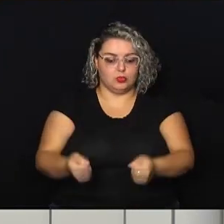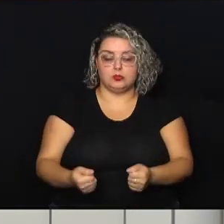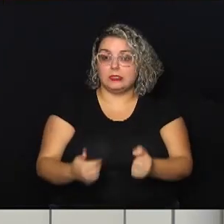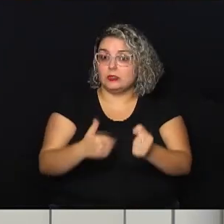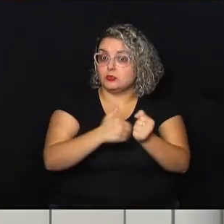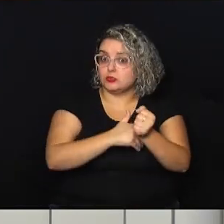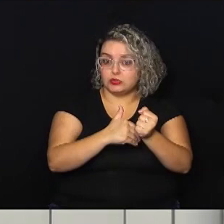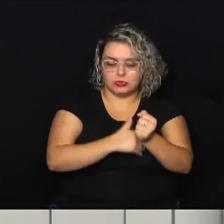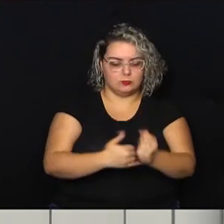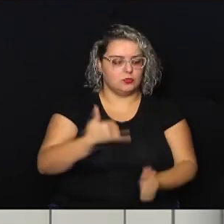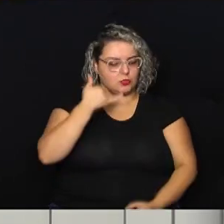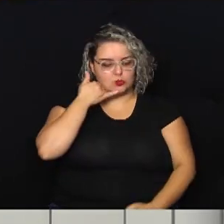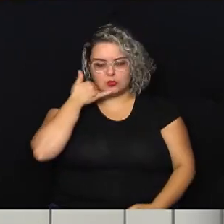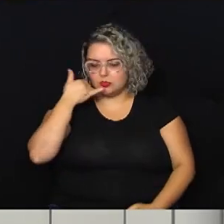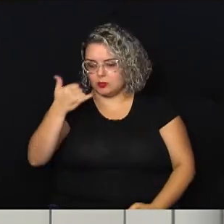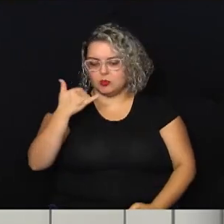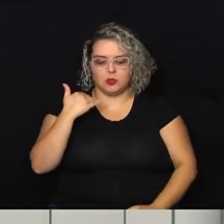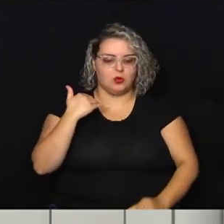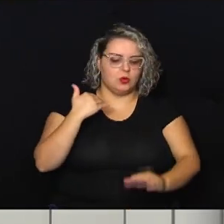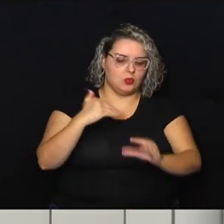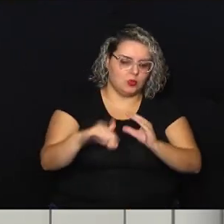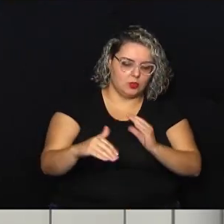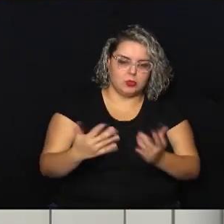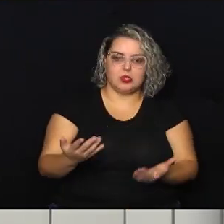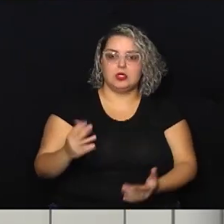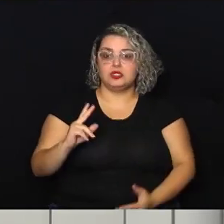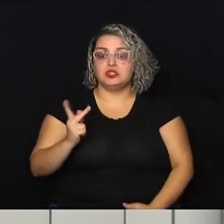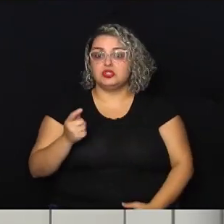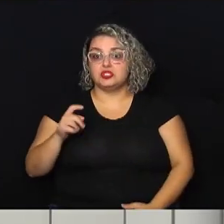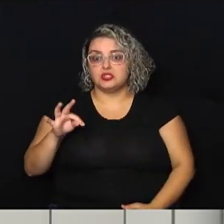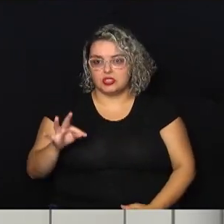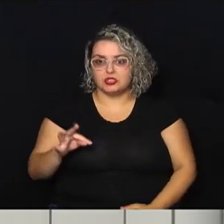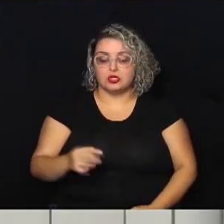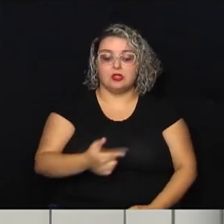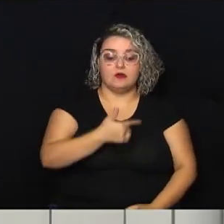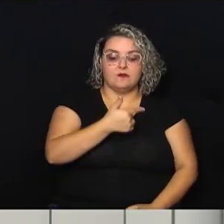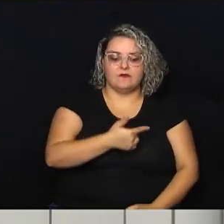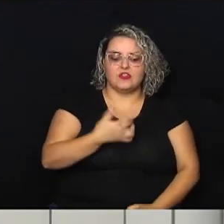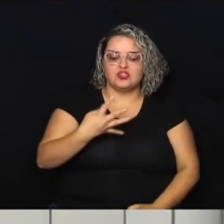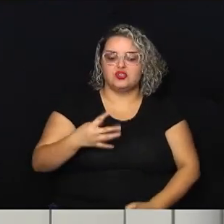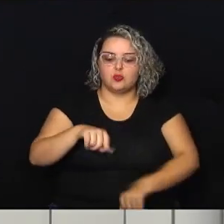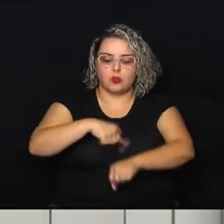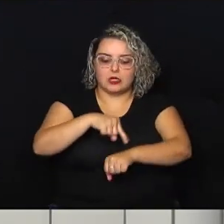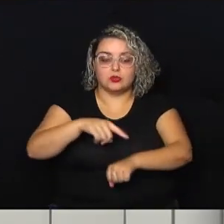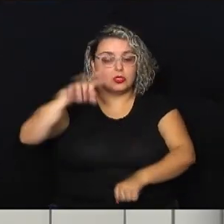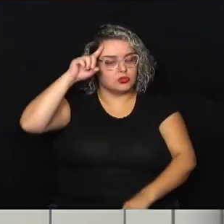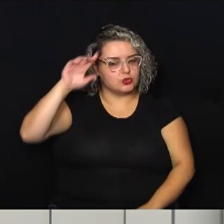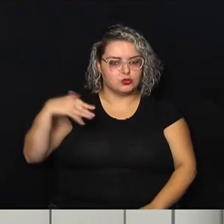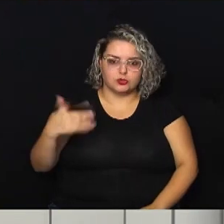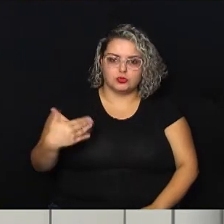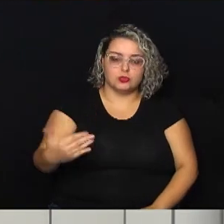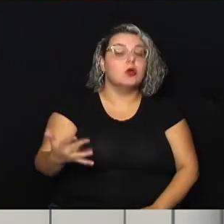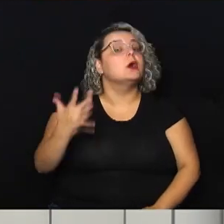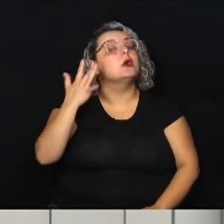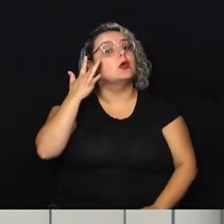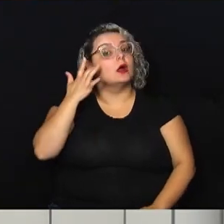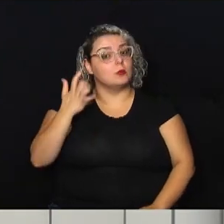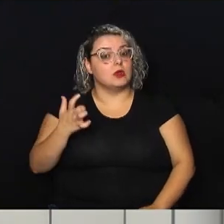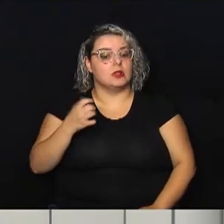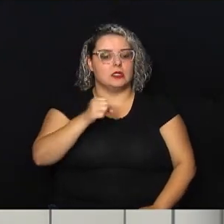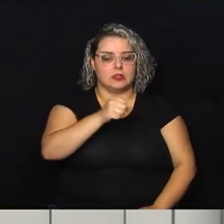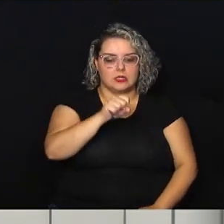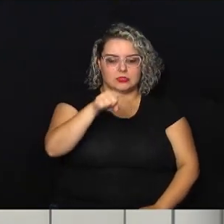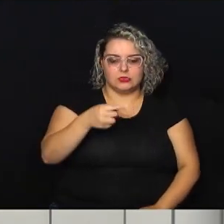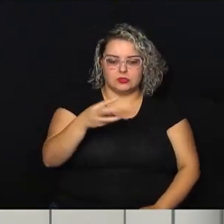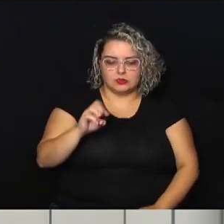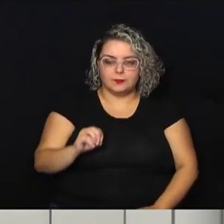por telefone, e-mail, chat, 24 horas todos os dias. E amanhã, das 8h30 da manhã às